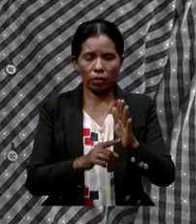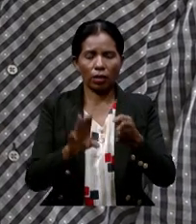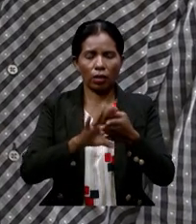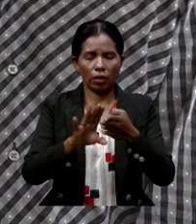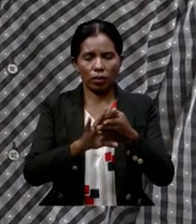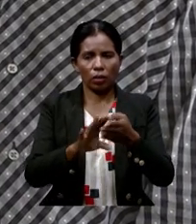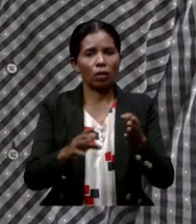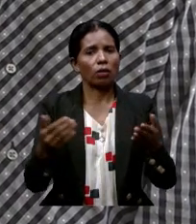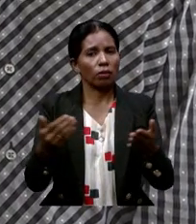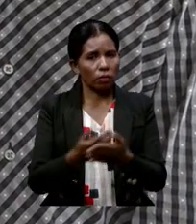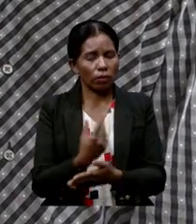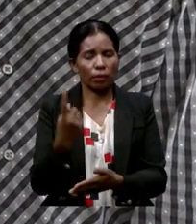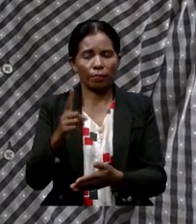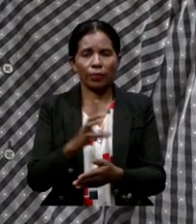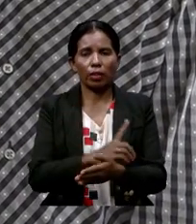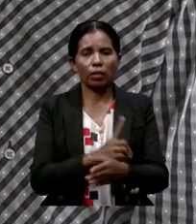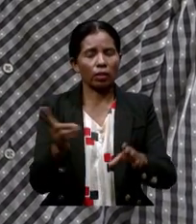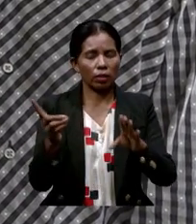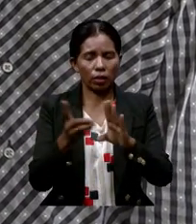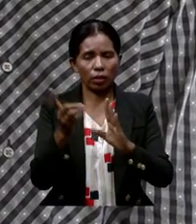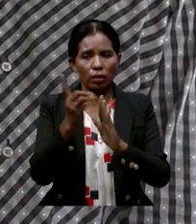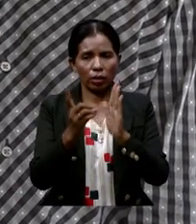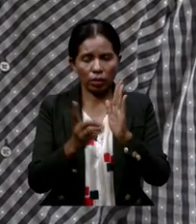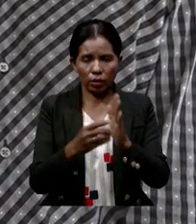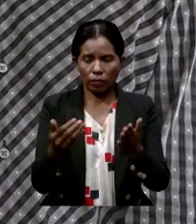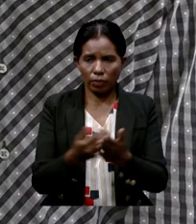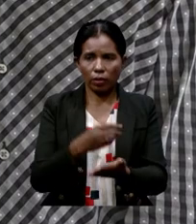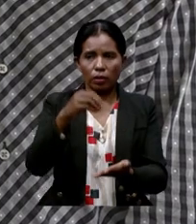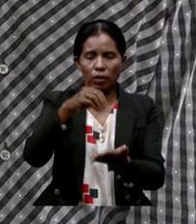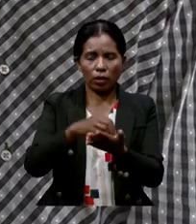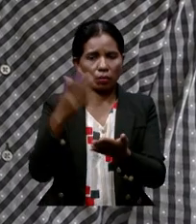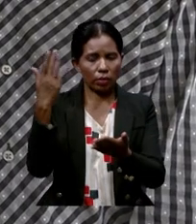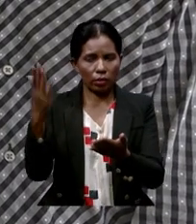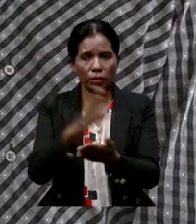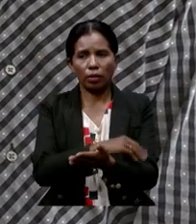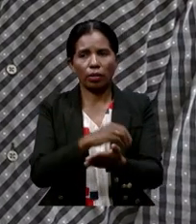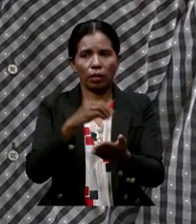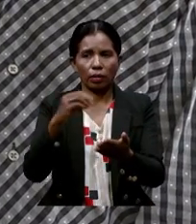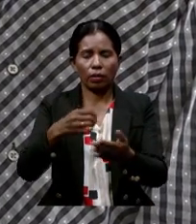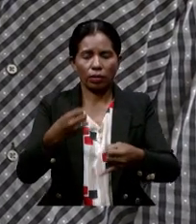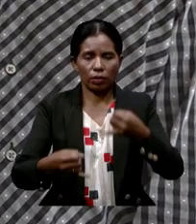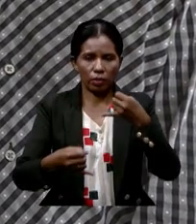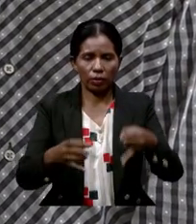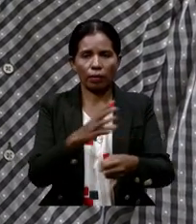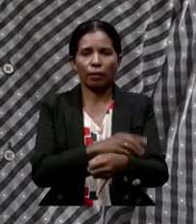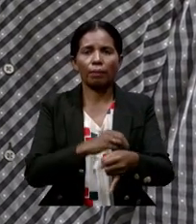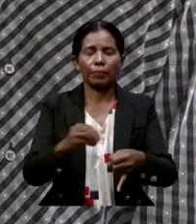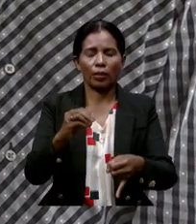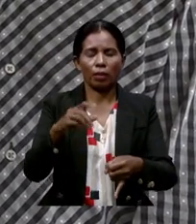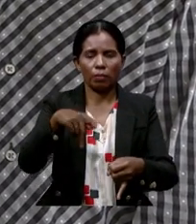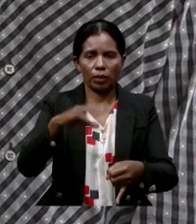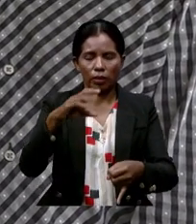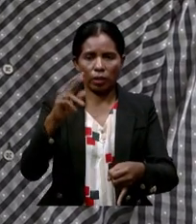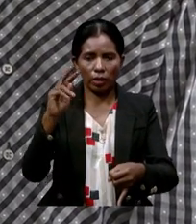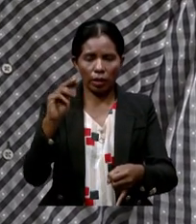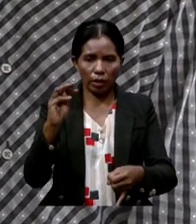ka decreto com ruma tem que encaminhar o lupa no vai depois unidade jurídica e a gabinete PCM sira